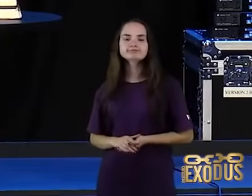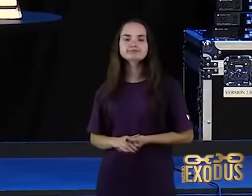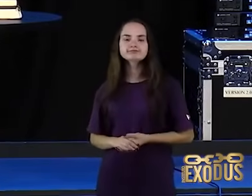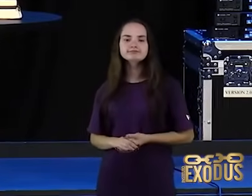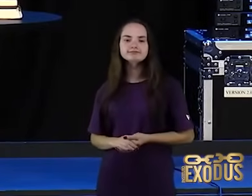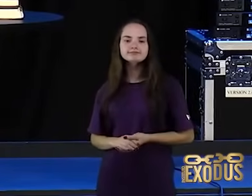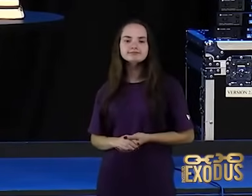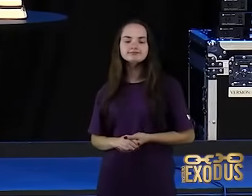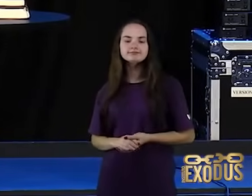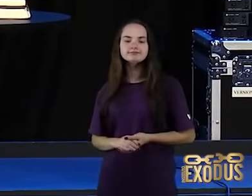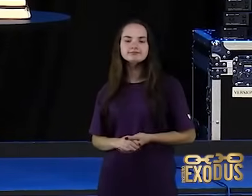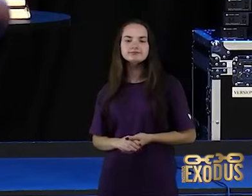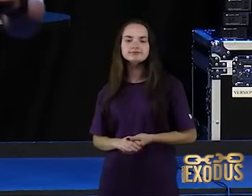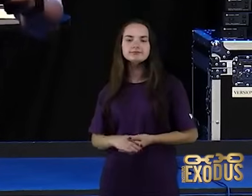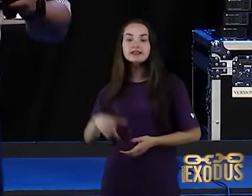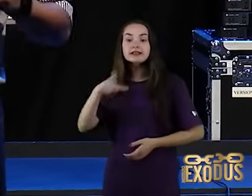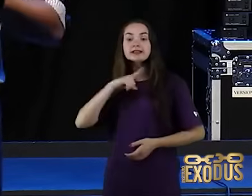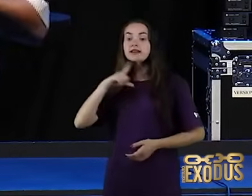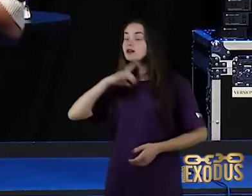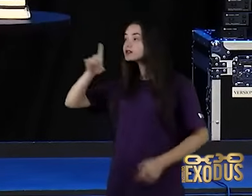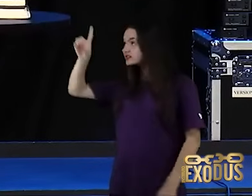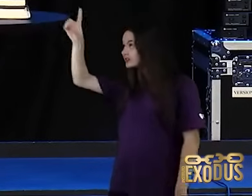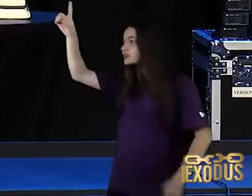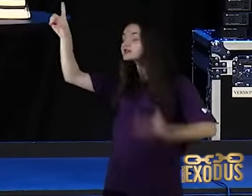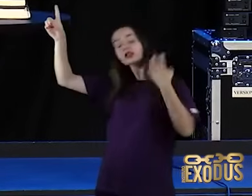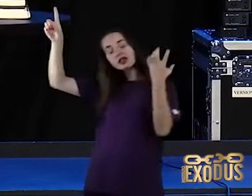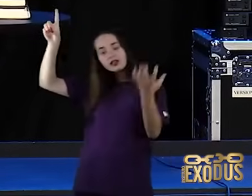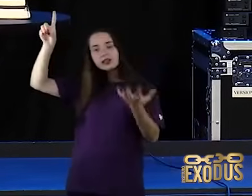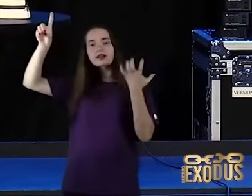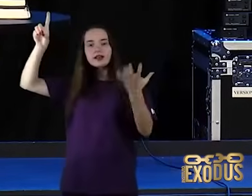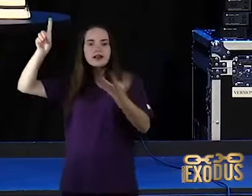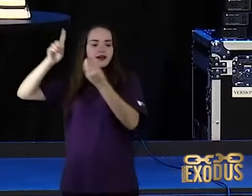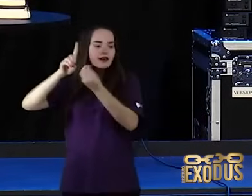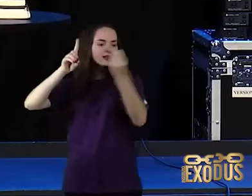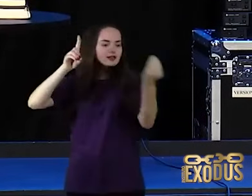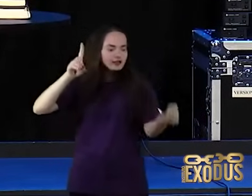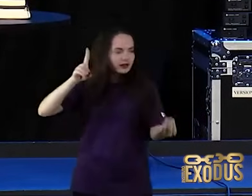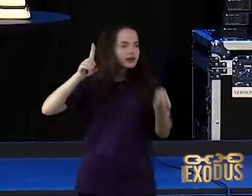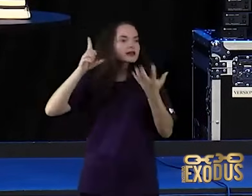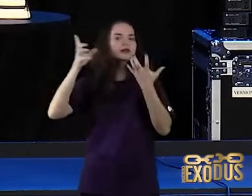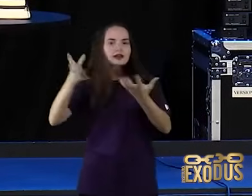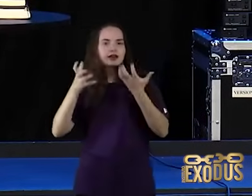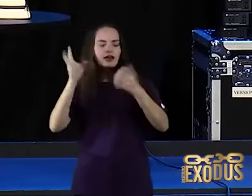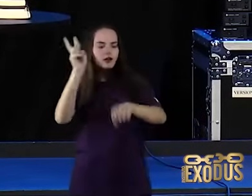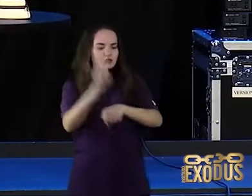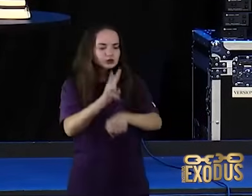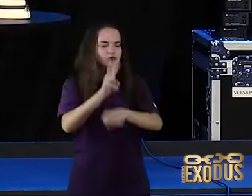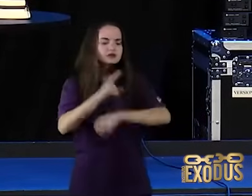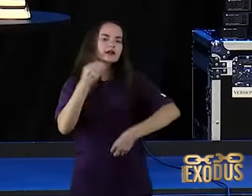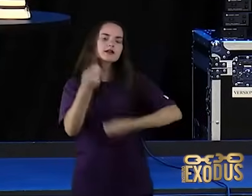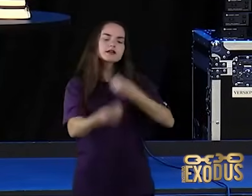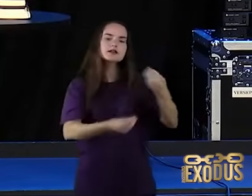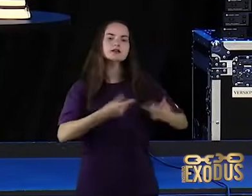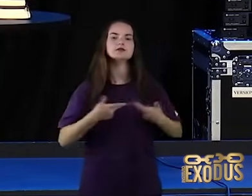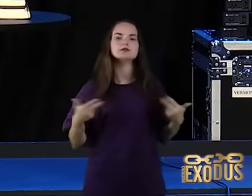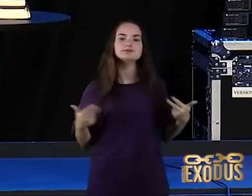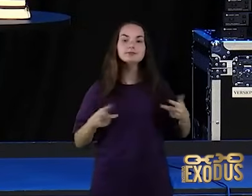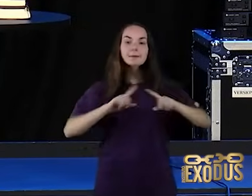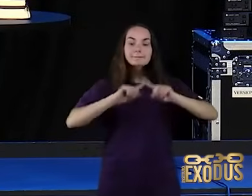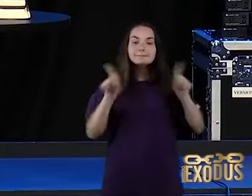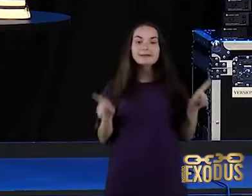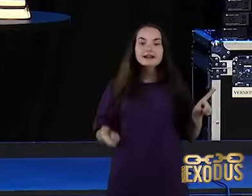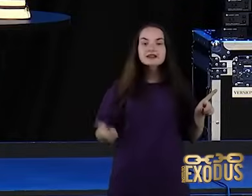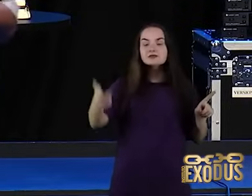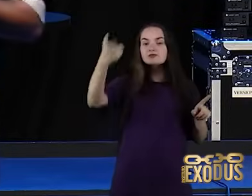coração existe um Deus que quer colaborar existe um Deus que quer contribuir existe um Deus que quer te dar só que o